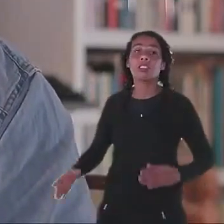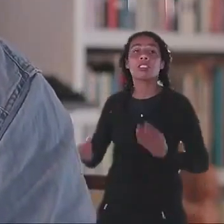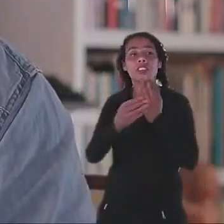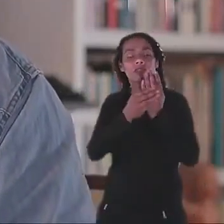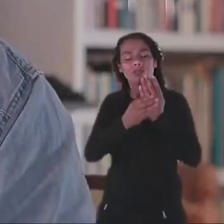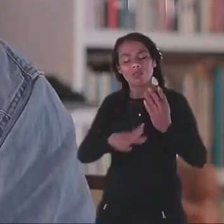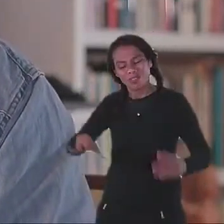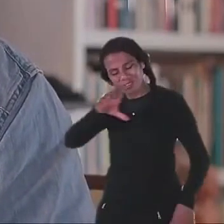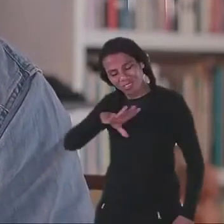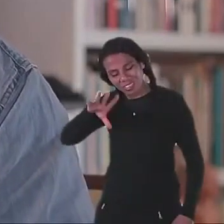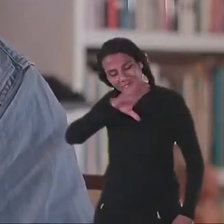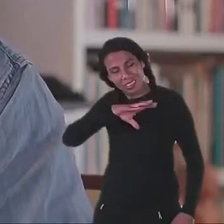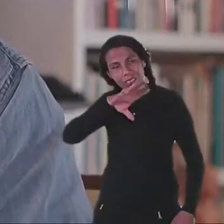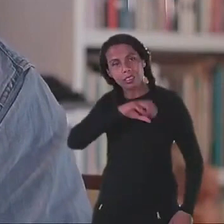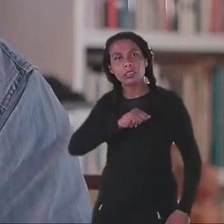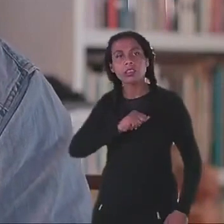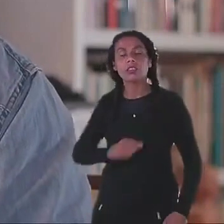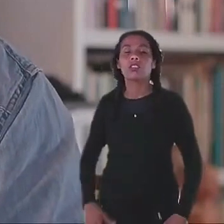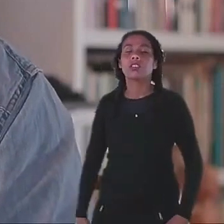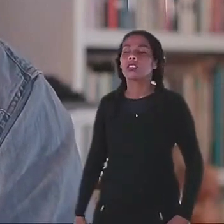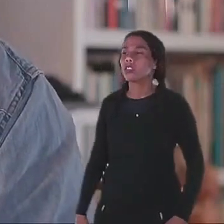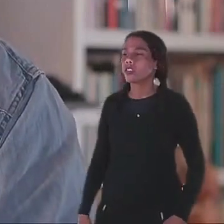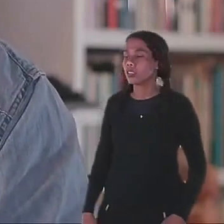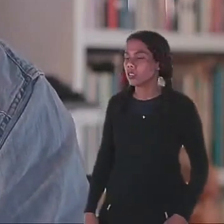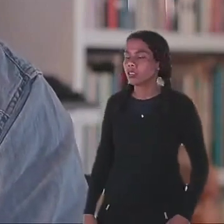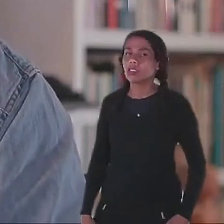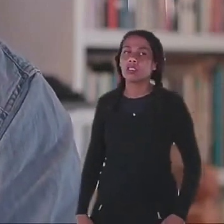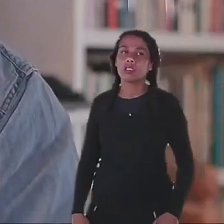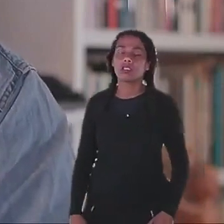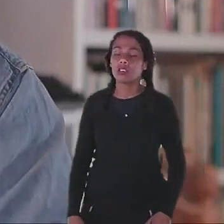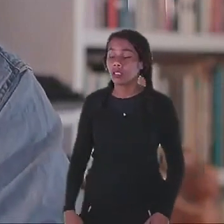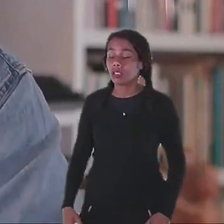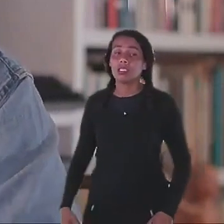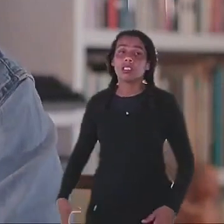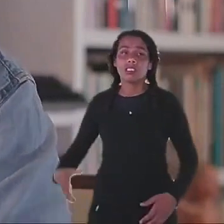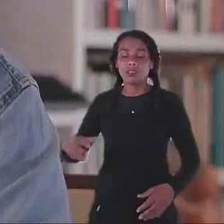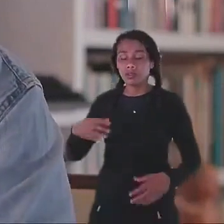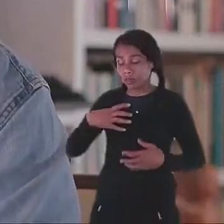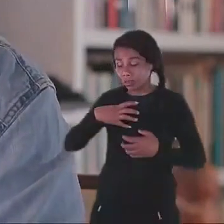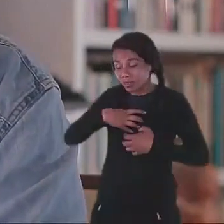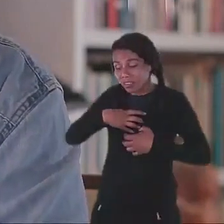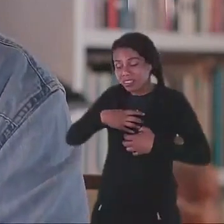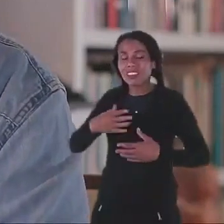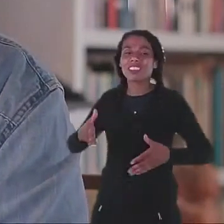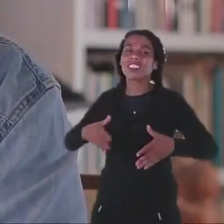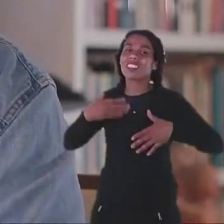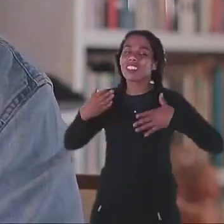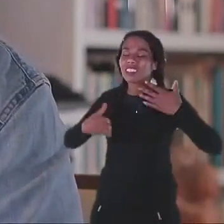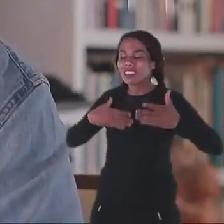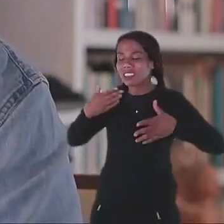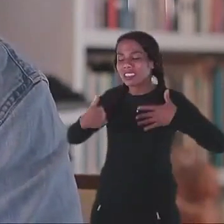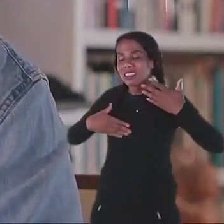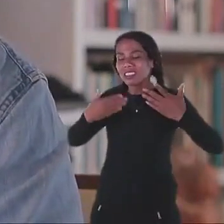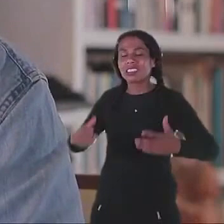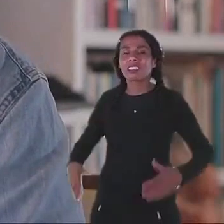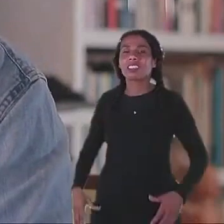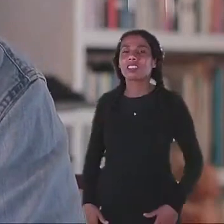daqueles assim cartesianos, mas de um humor maravilhoso, de uma forma de ver a